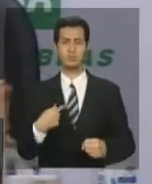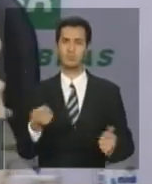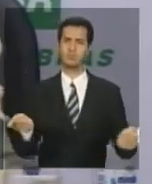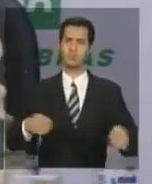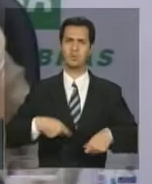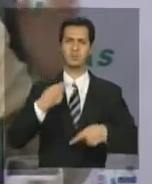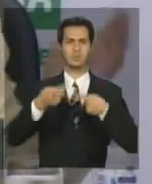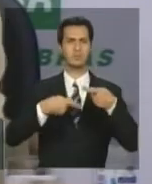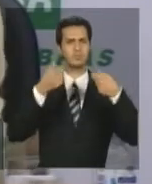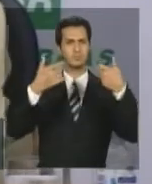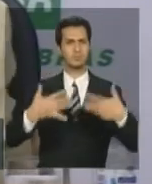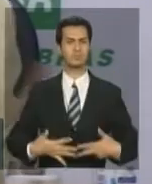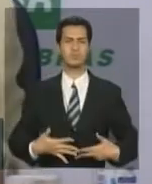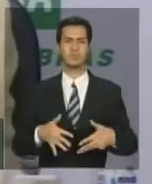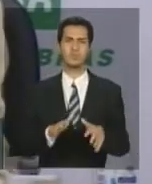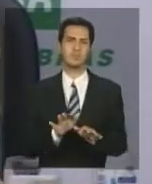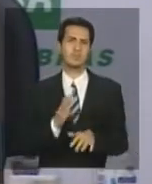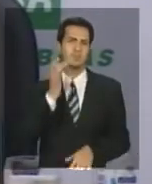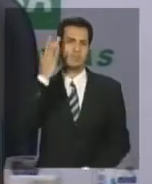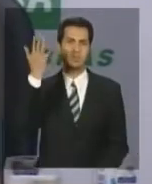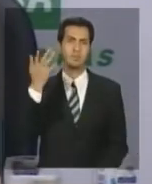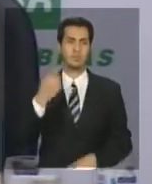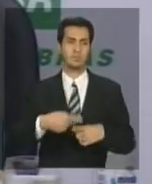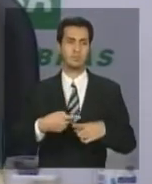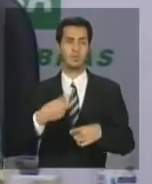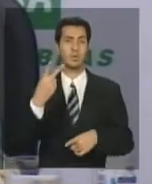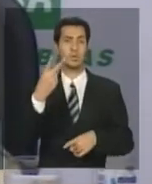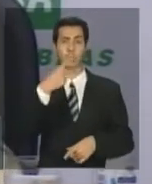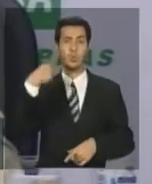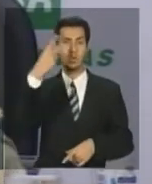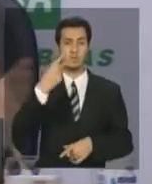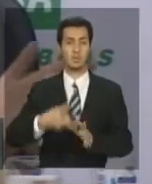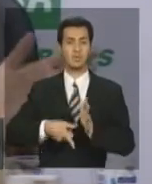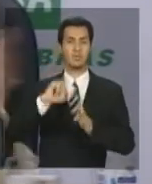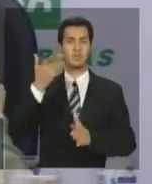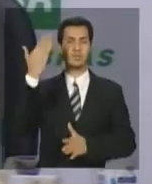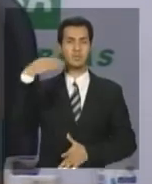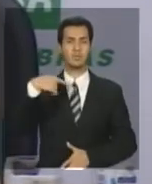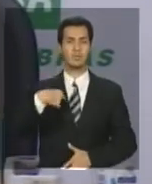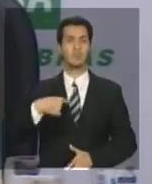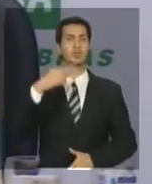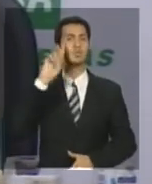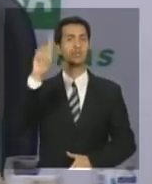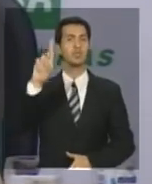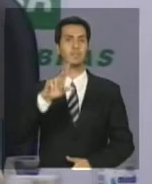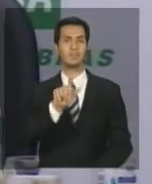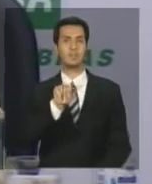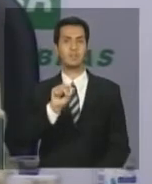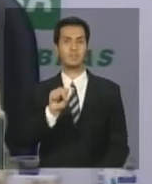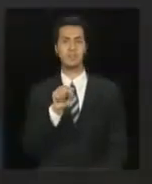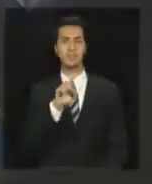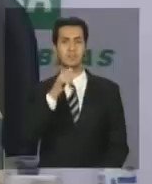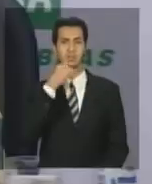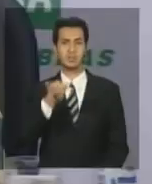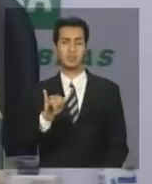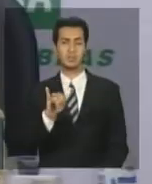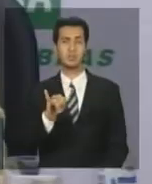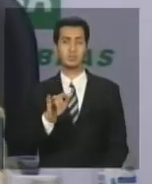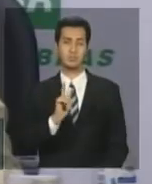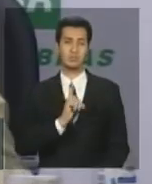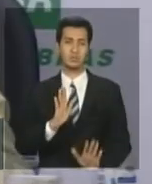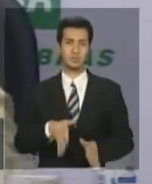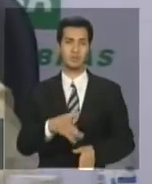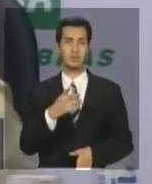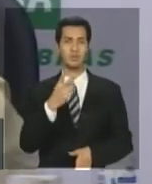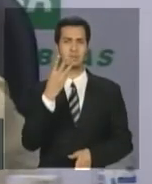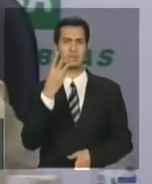até 2 horas atrás eu era diretora de Gás e Energia, e nas últimas 3, 4 semanas eu